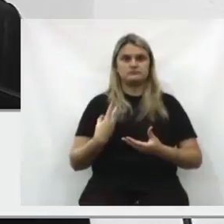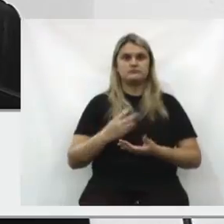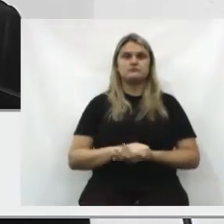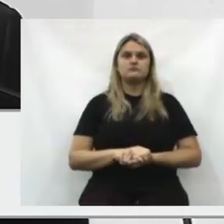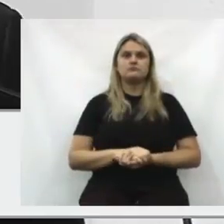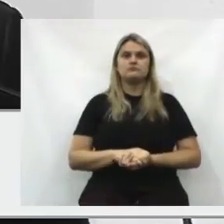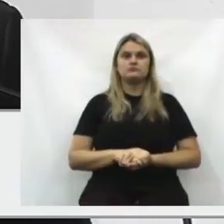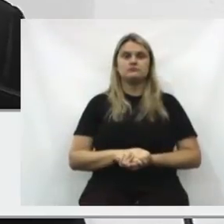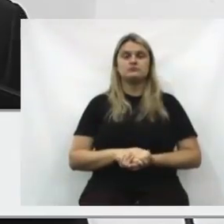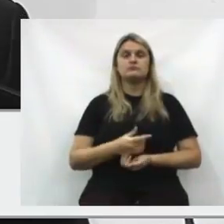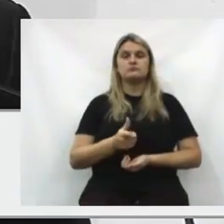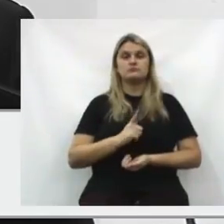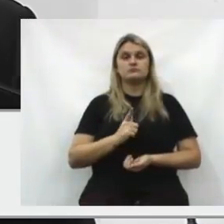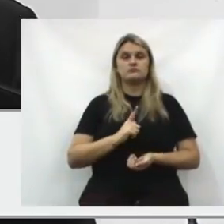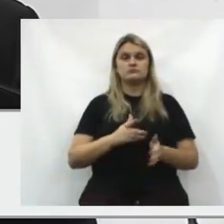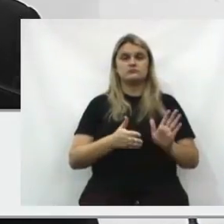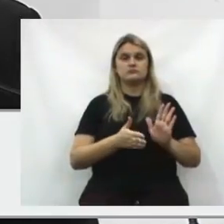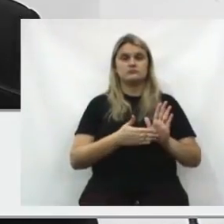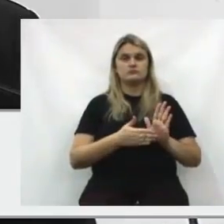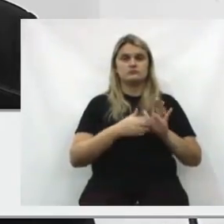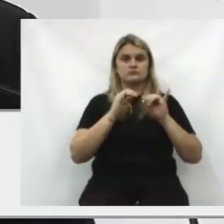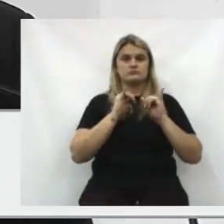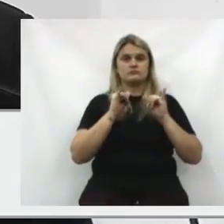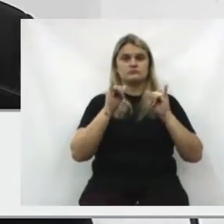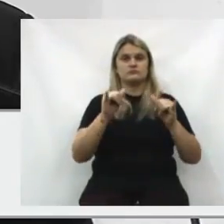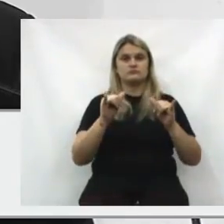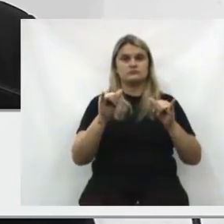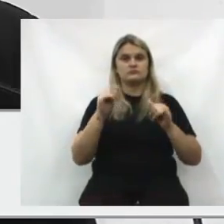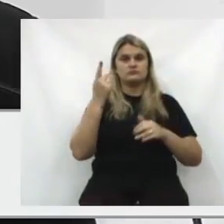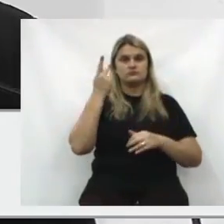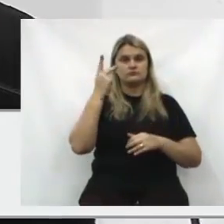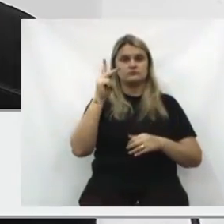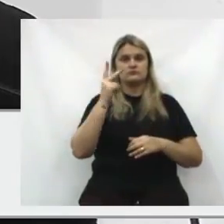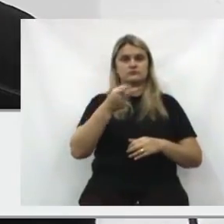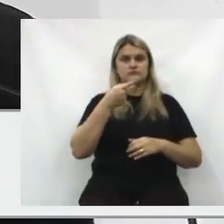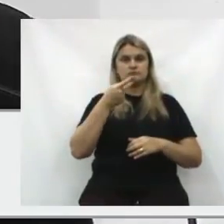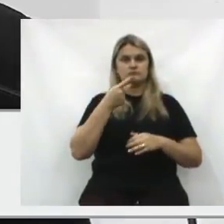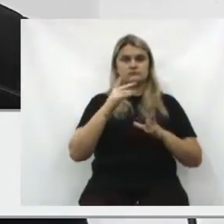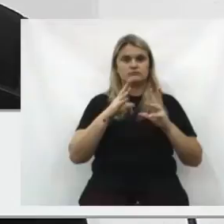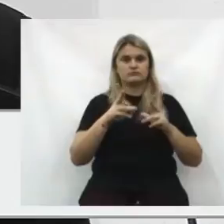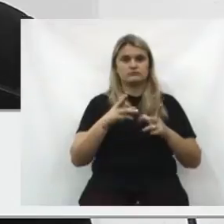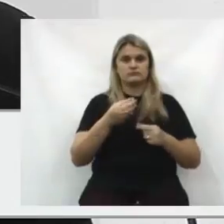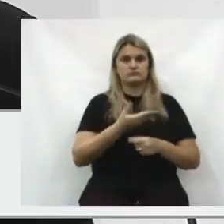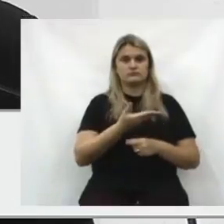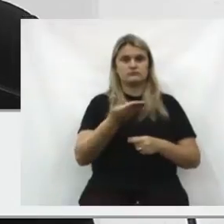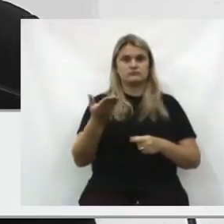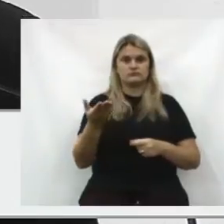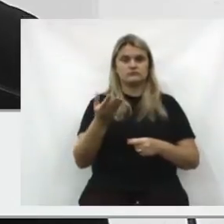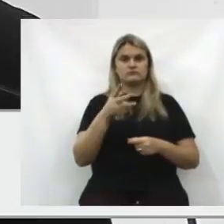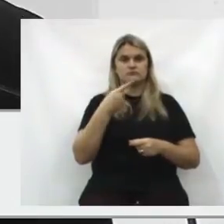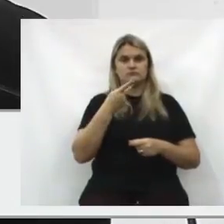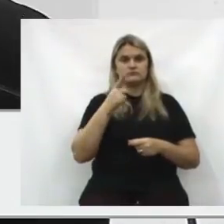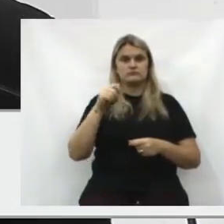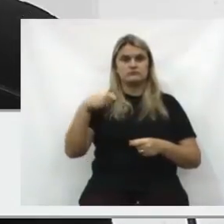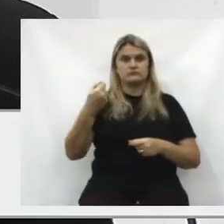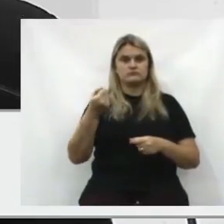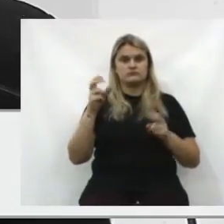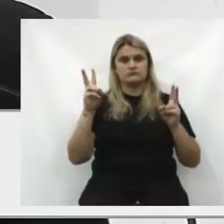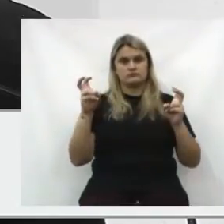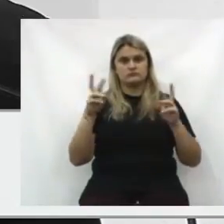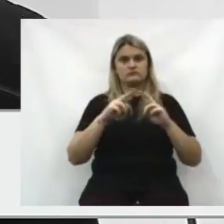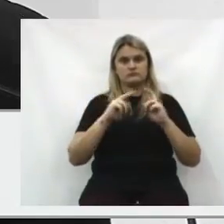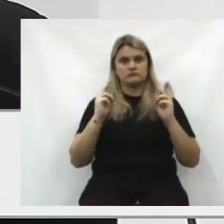Câmara de Vereadores. E tenho aqui uma notícia, então, para dizer a todos vocês